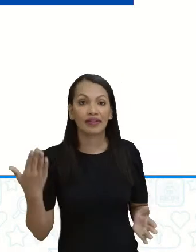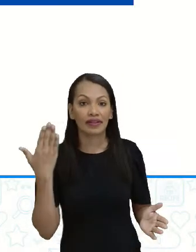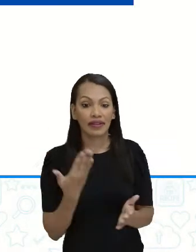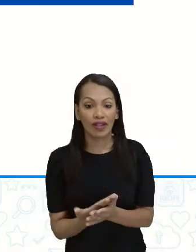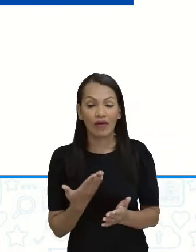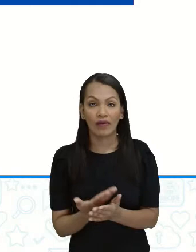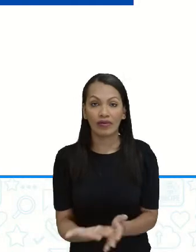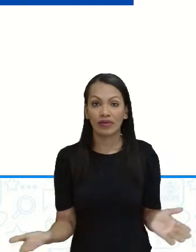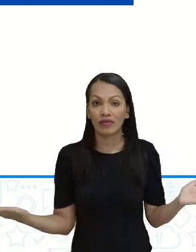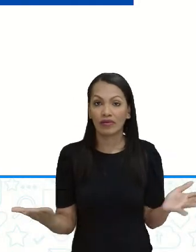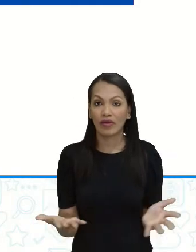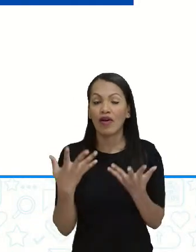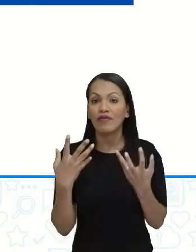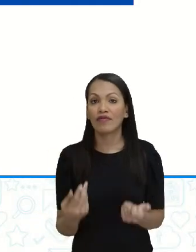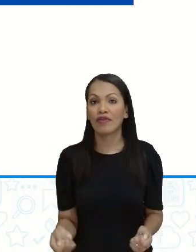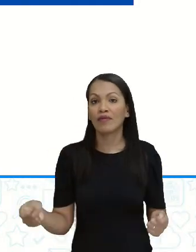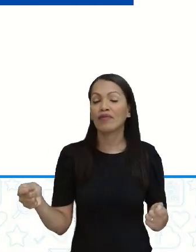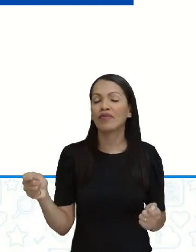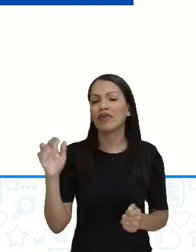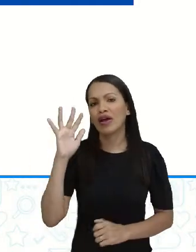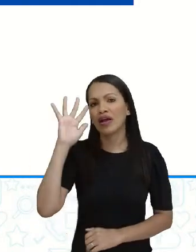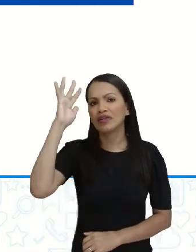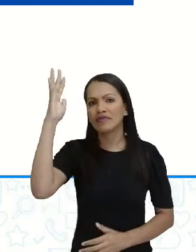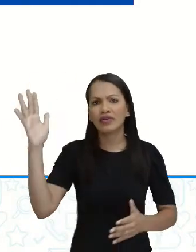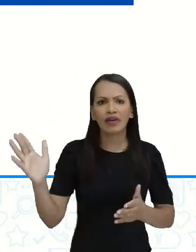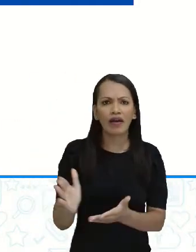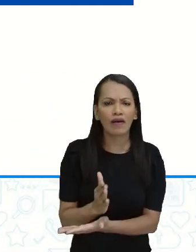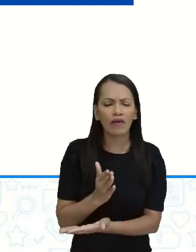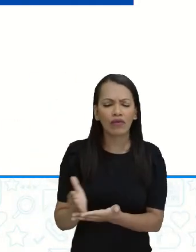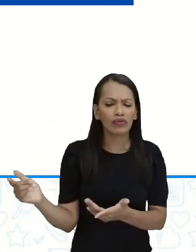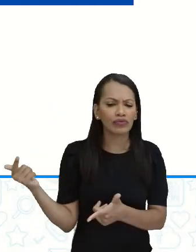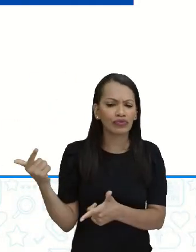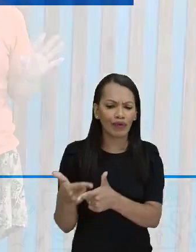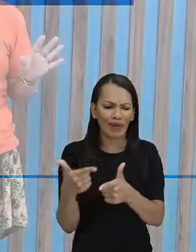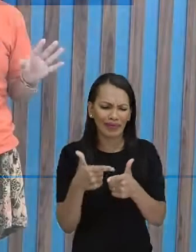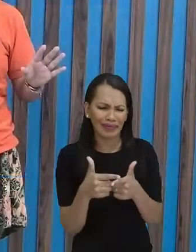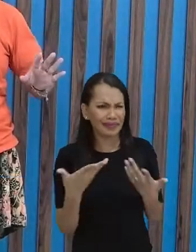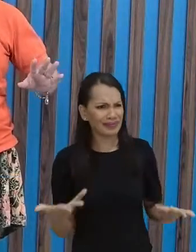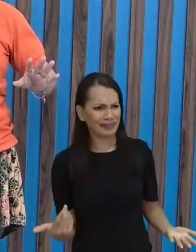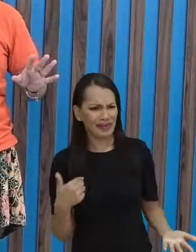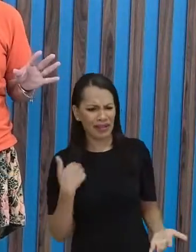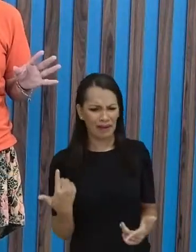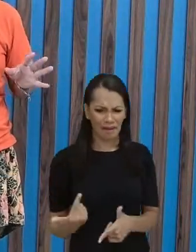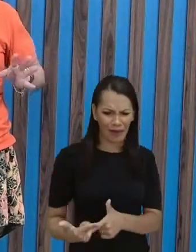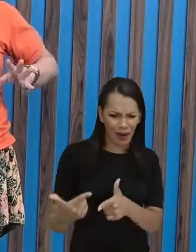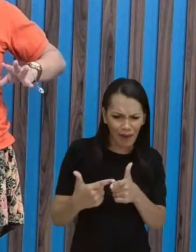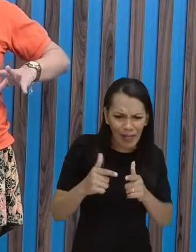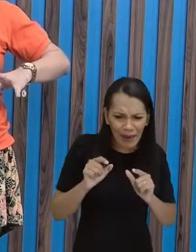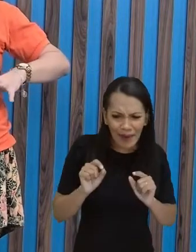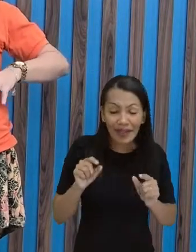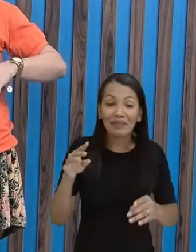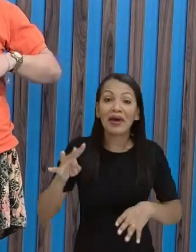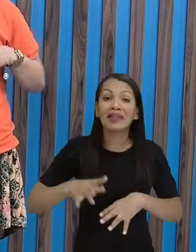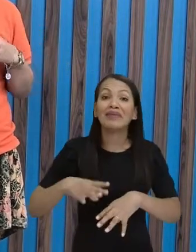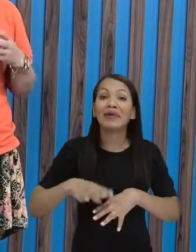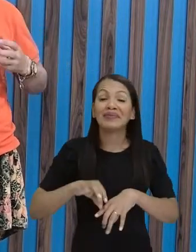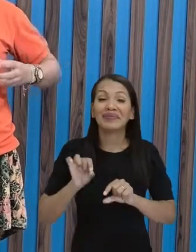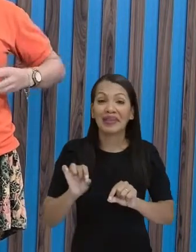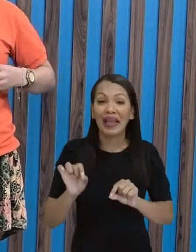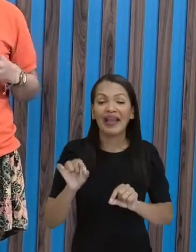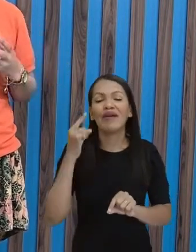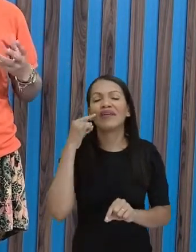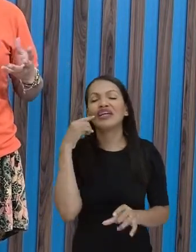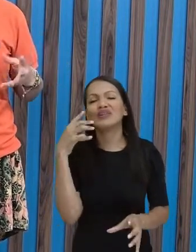iremos resolver alguns problemas. Professora, já basta os problemas do nosso dia a dia, mas probleminhas matemáticos, na realidade, eu gosto